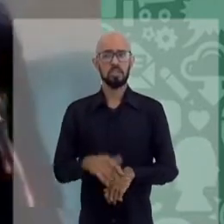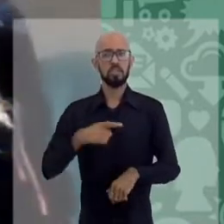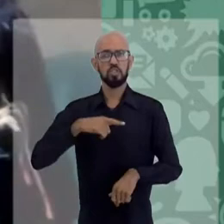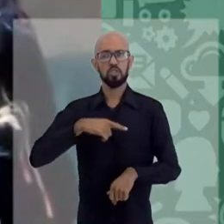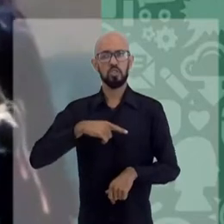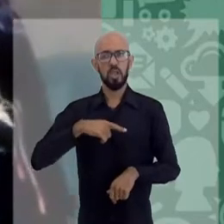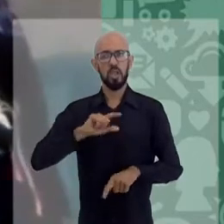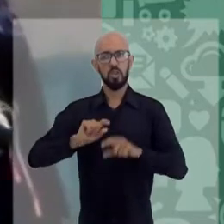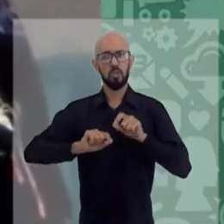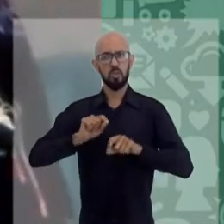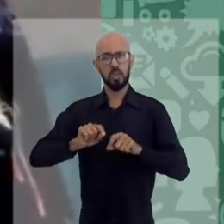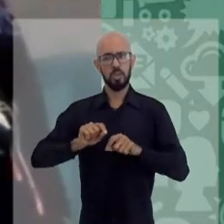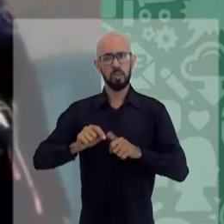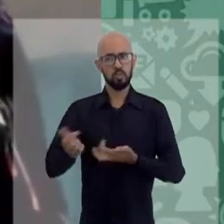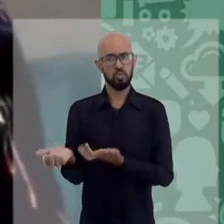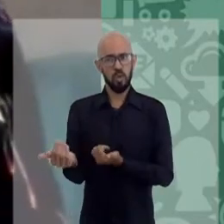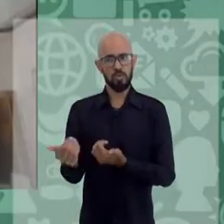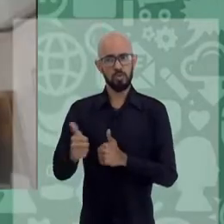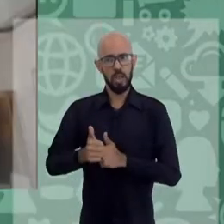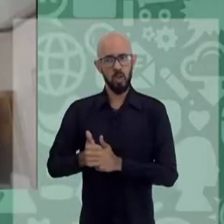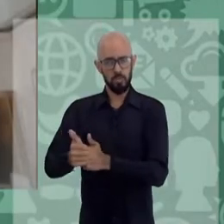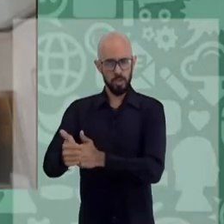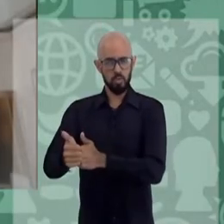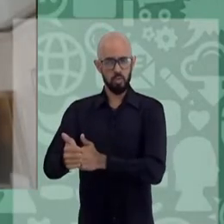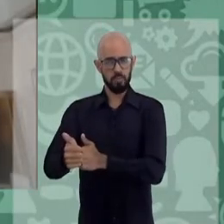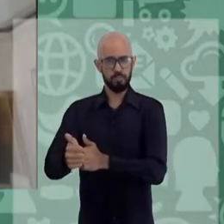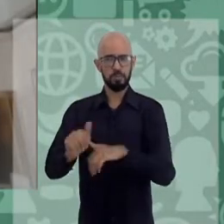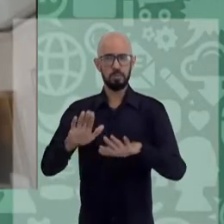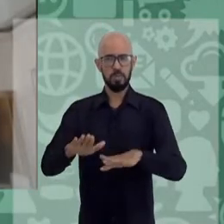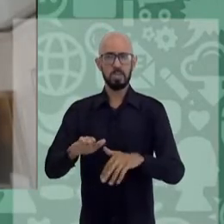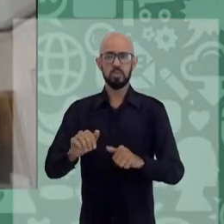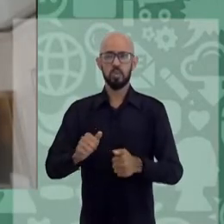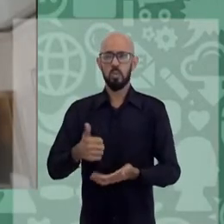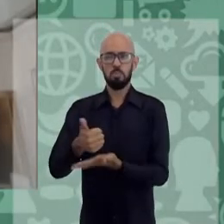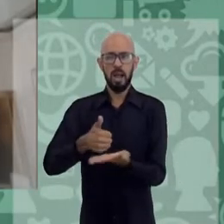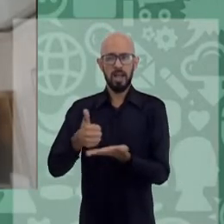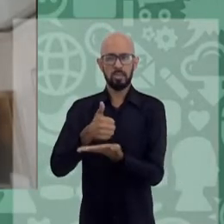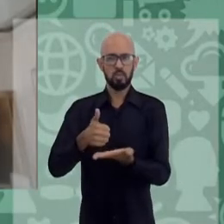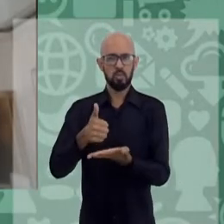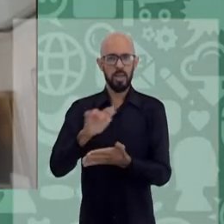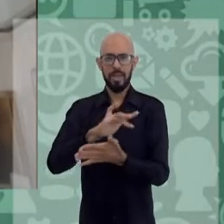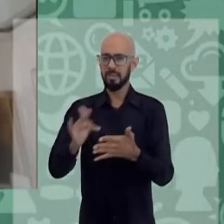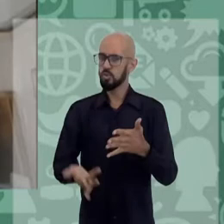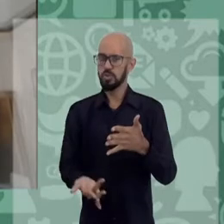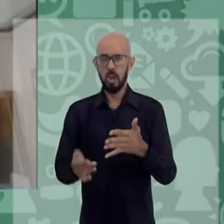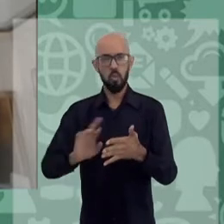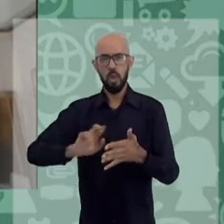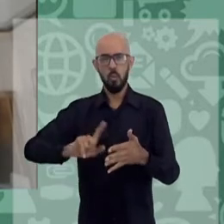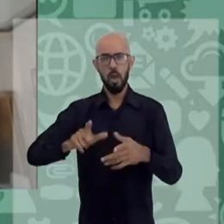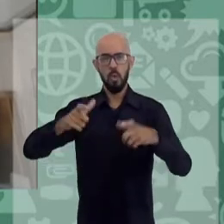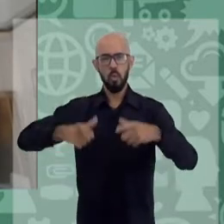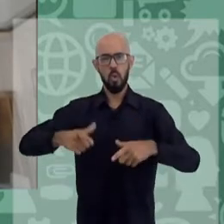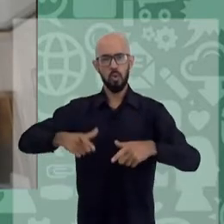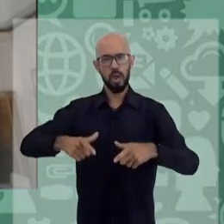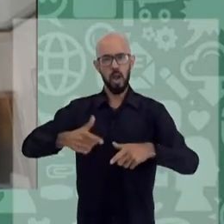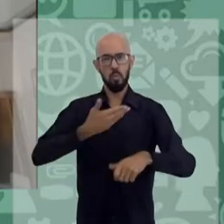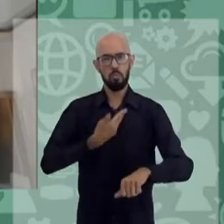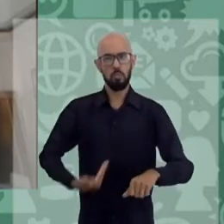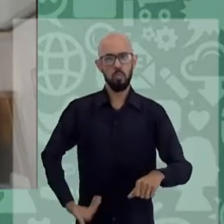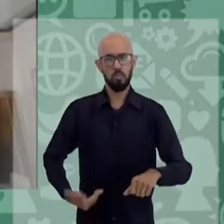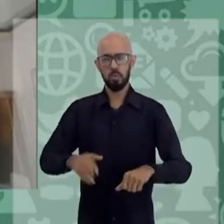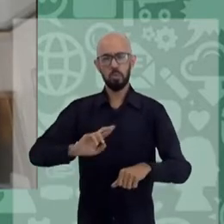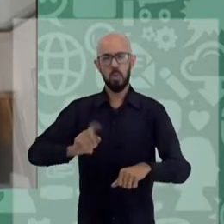também esperou que os jovens acompanhassem esse movimento. Mas aí tem uma característica que é fundamental a gente marcar aqui. Rede social não é espaço público, né?